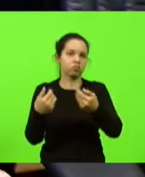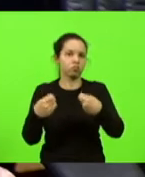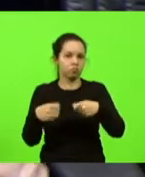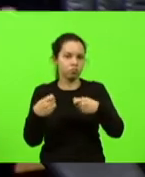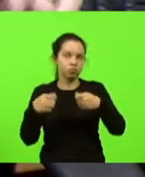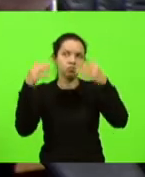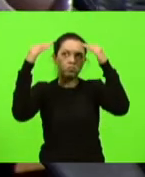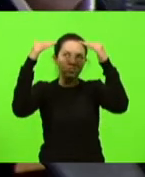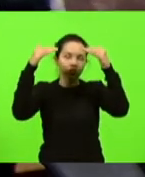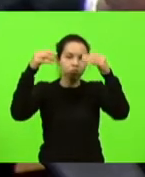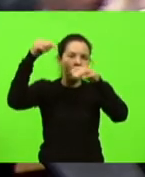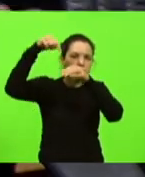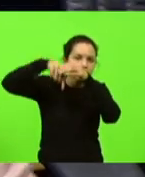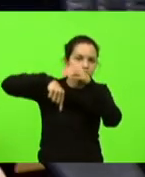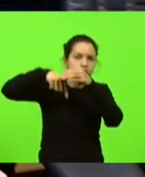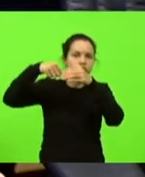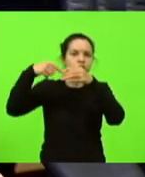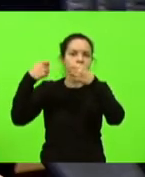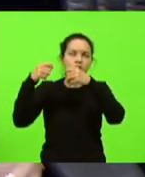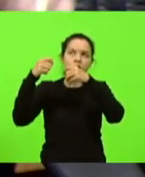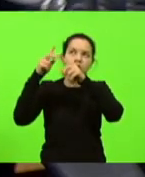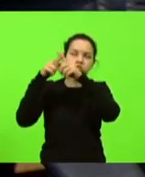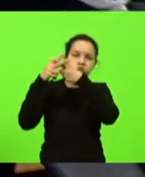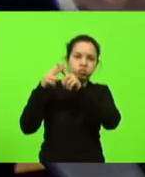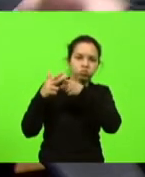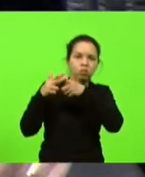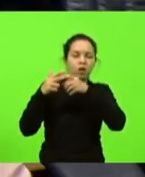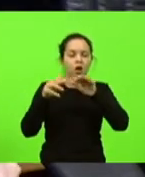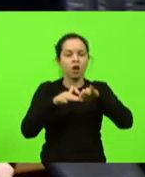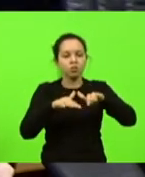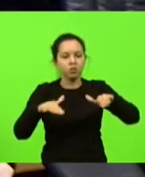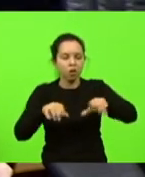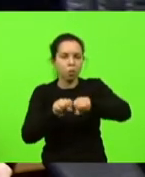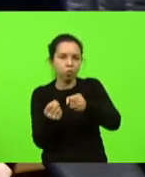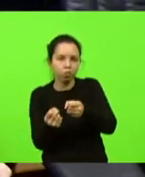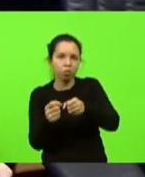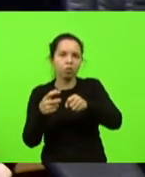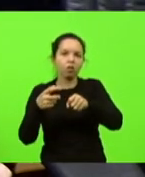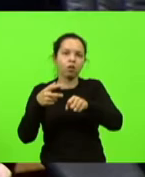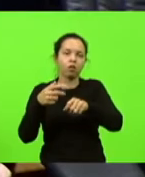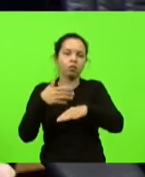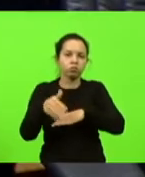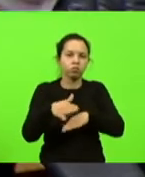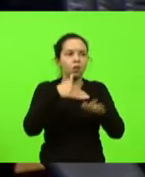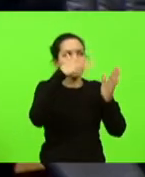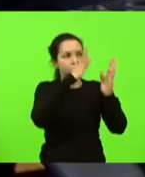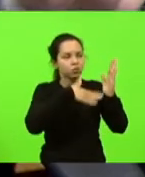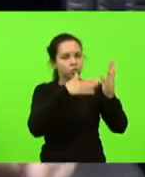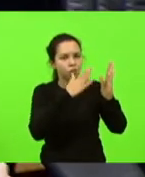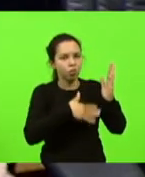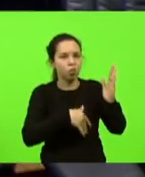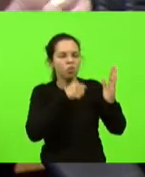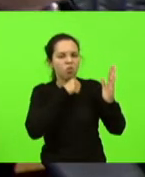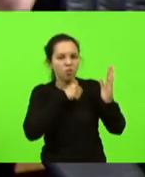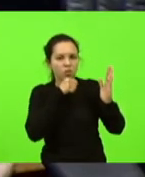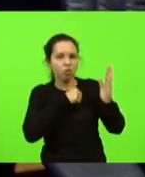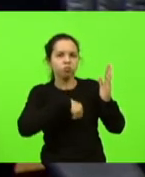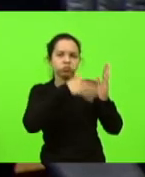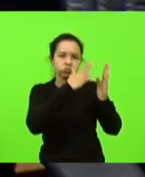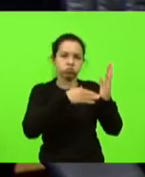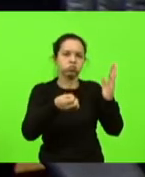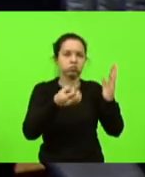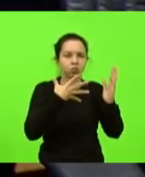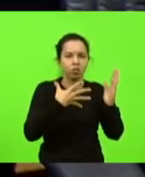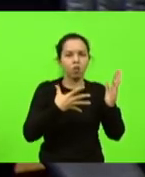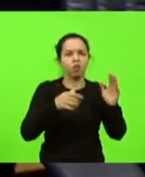furou, temos que melhorar a calçada que trincou, a pintura encaruchou, e nós vamos melhorando ela, tão logo fica